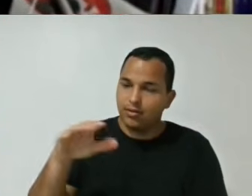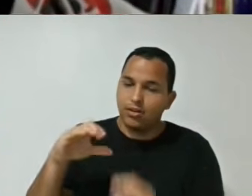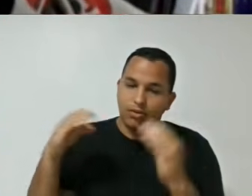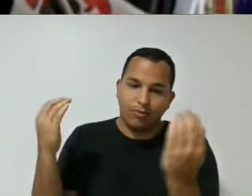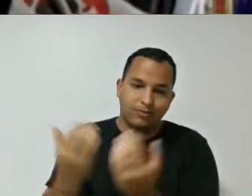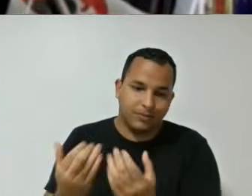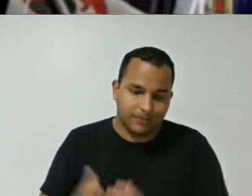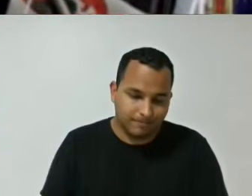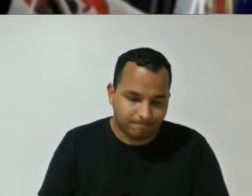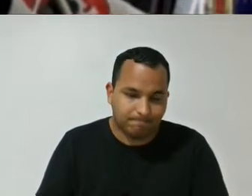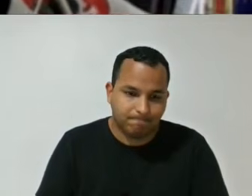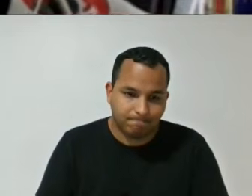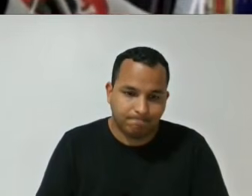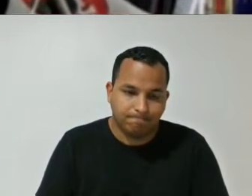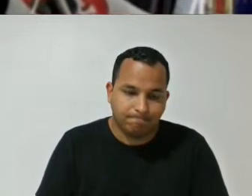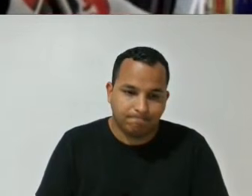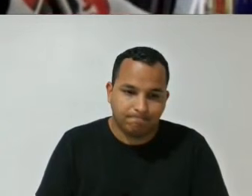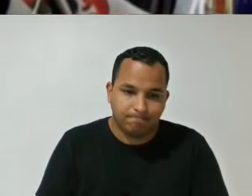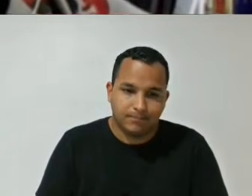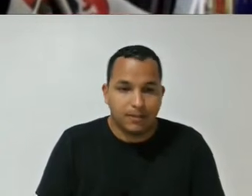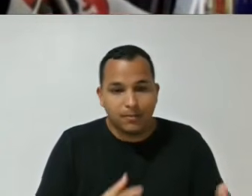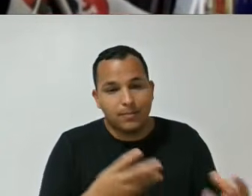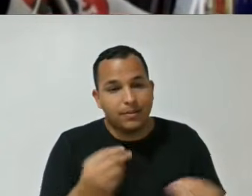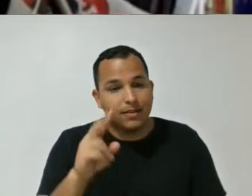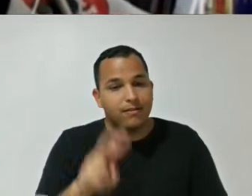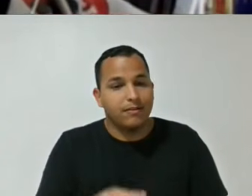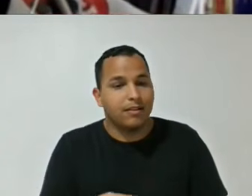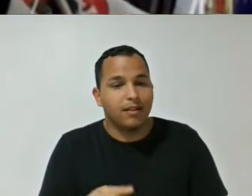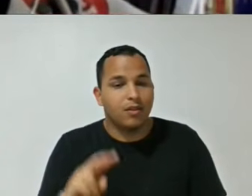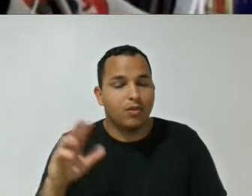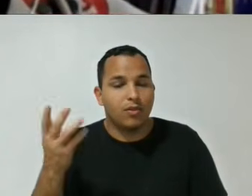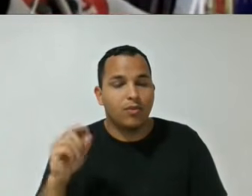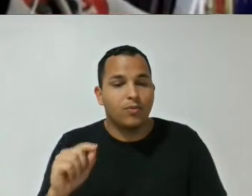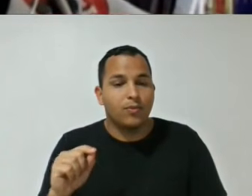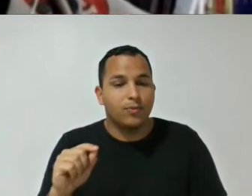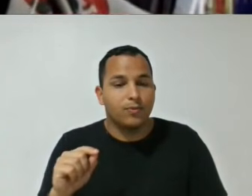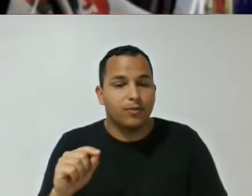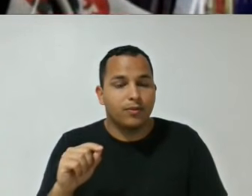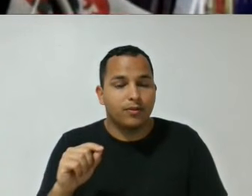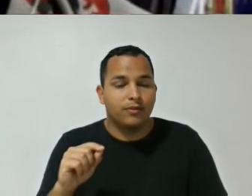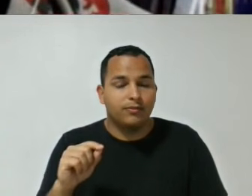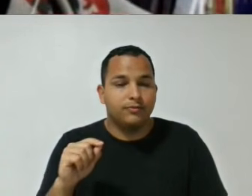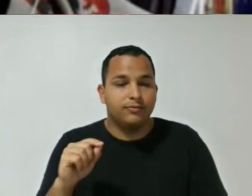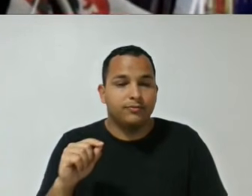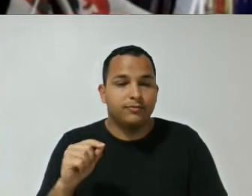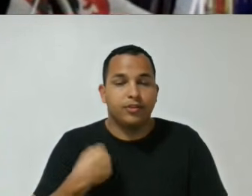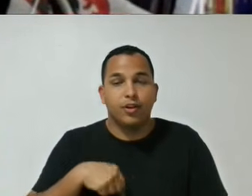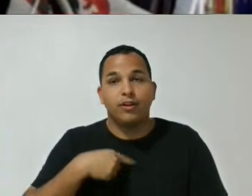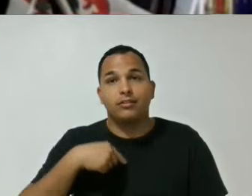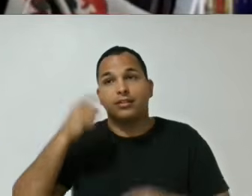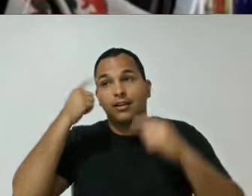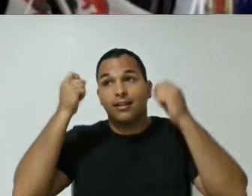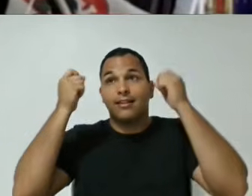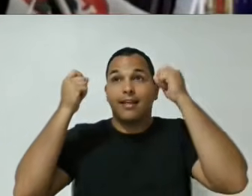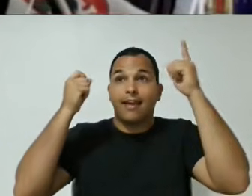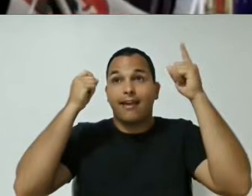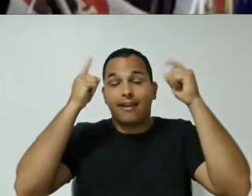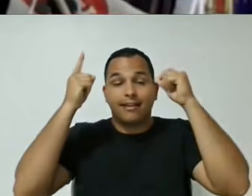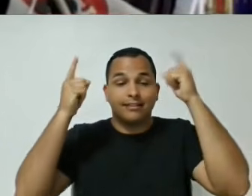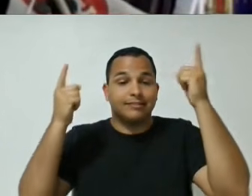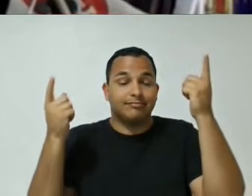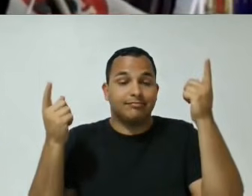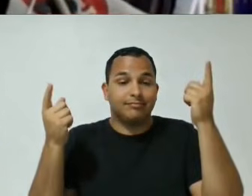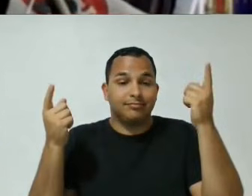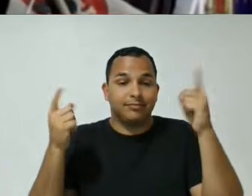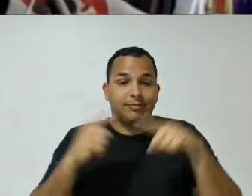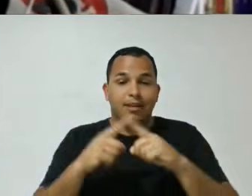Uhum. Porque muitas vezes a gente vem com umas ideias, né, mas assim, e a